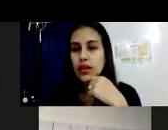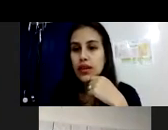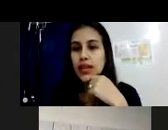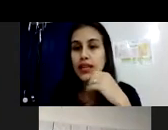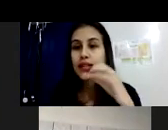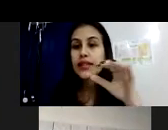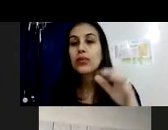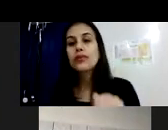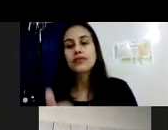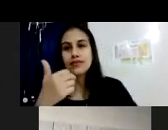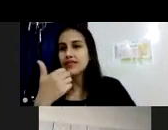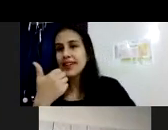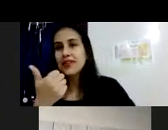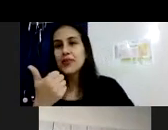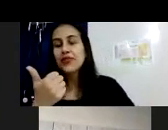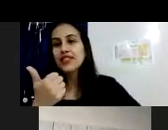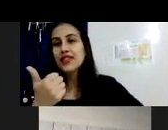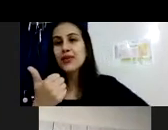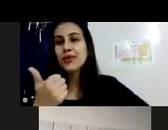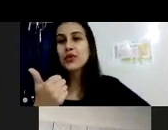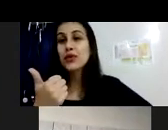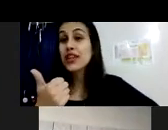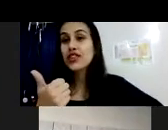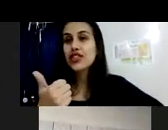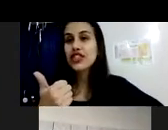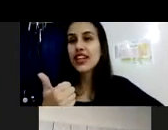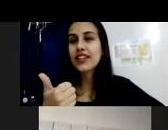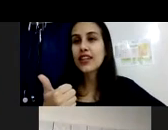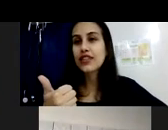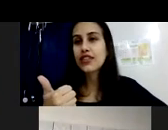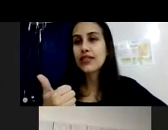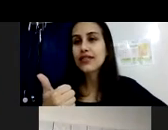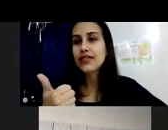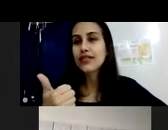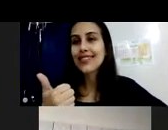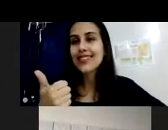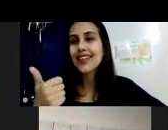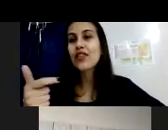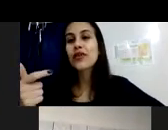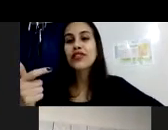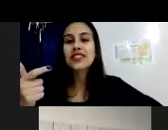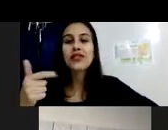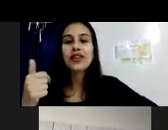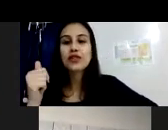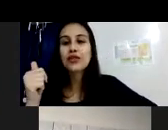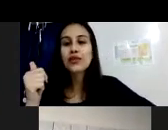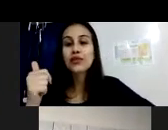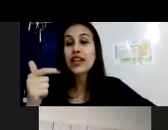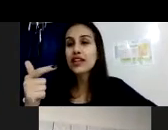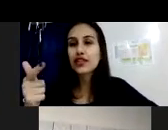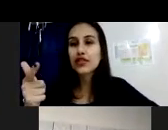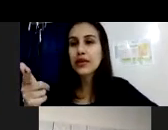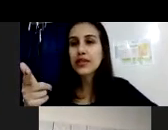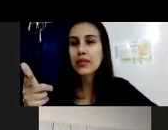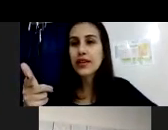conservados. Então, tem como eu fazer com que o idoso deixe de ter artrite? Tem como eu fazer com que esse idoso